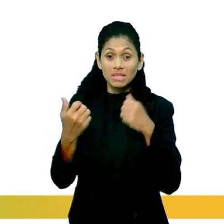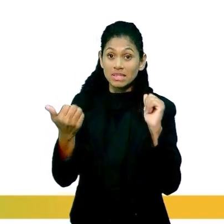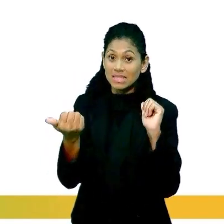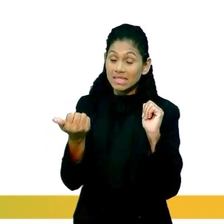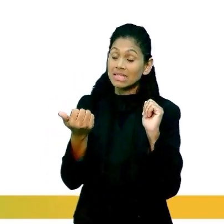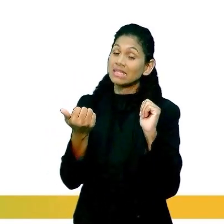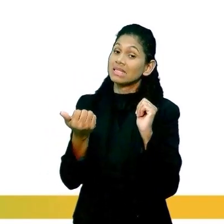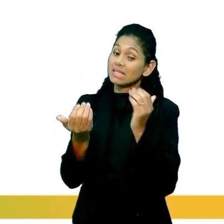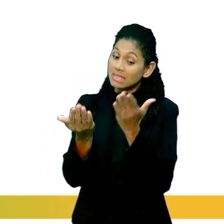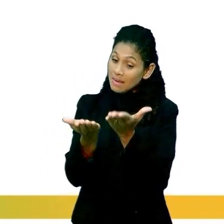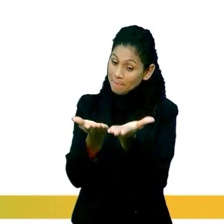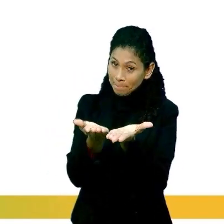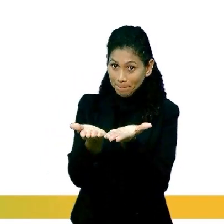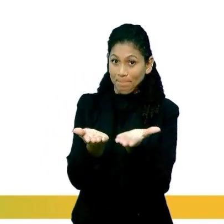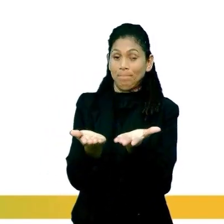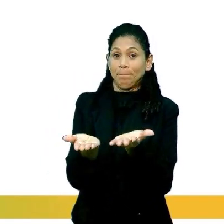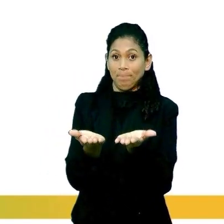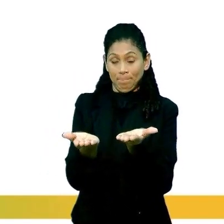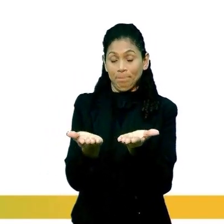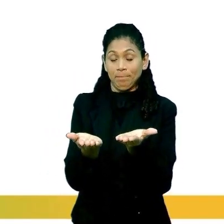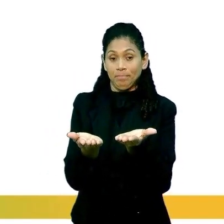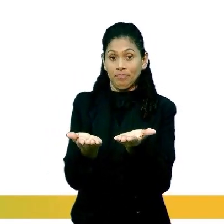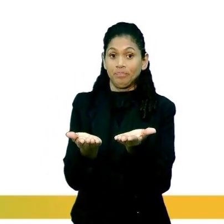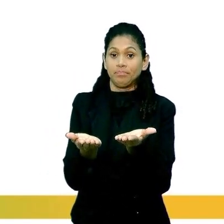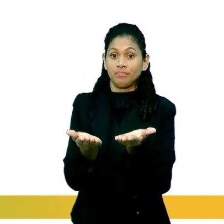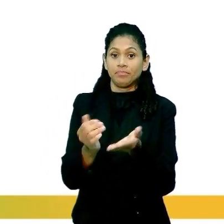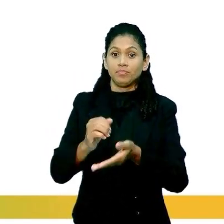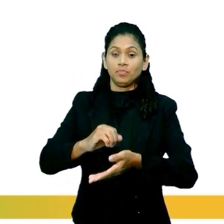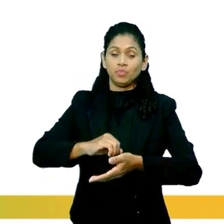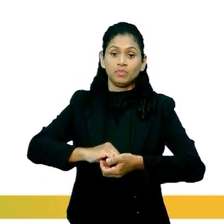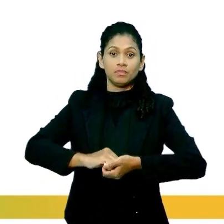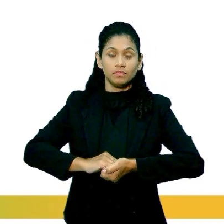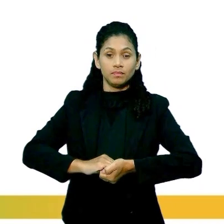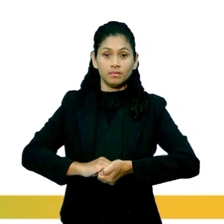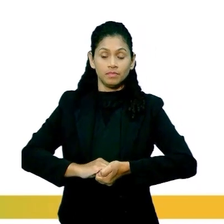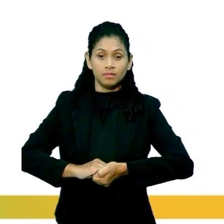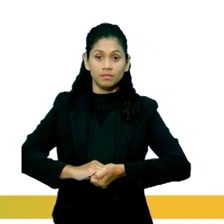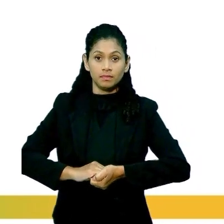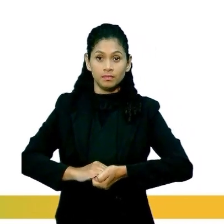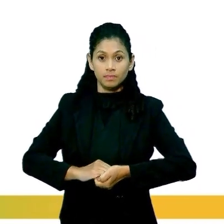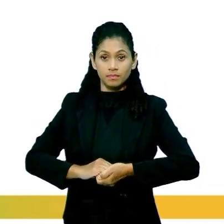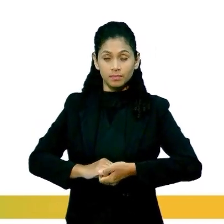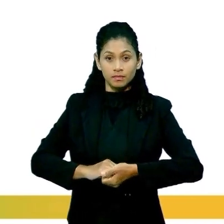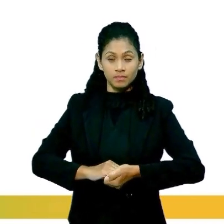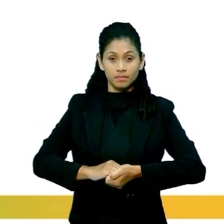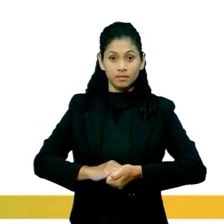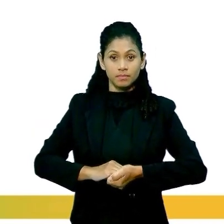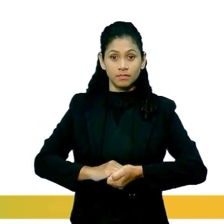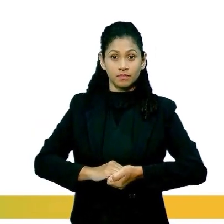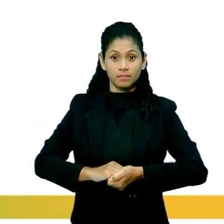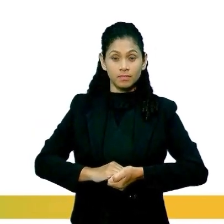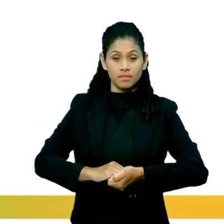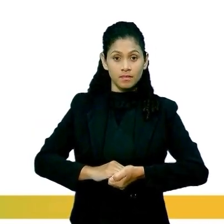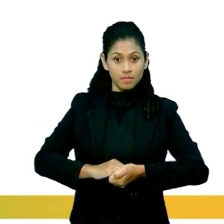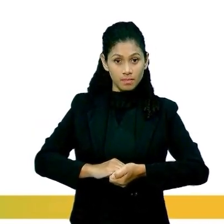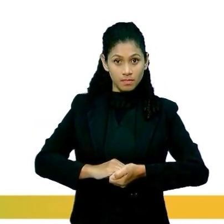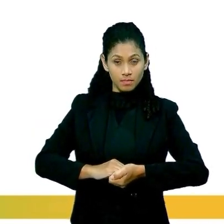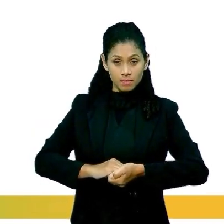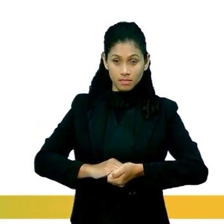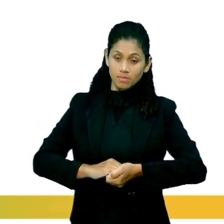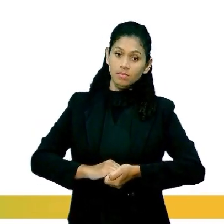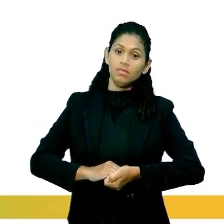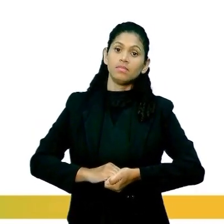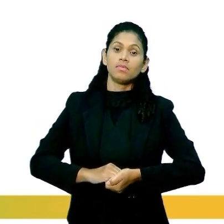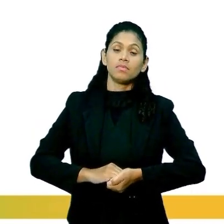está desbalanceada. Um alumínio no reagente, 2 alumínios no produto. 2 oxigênios no reagente e